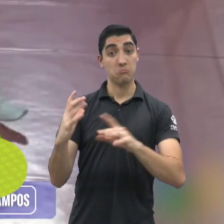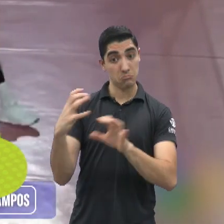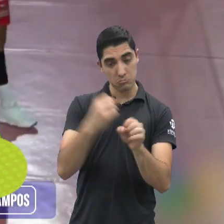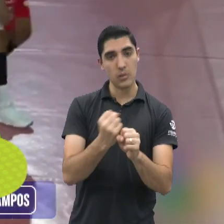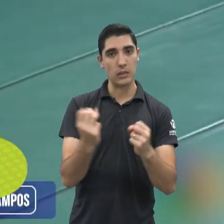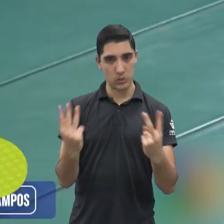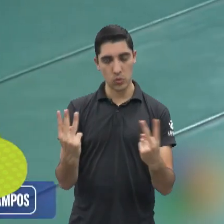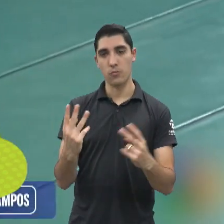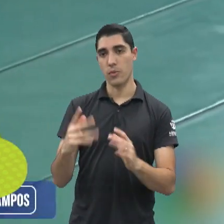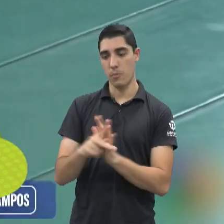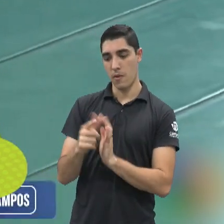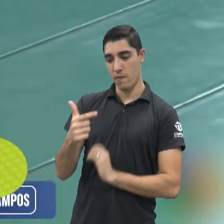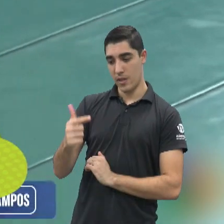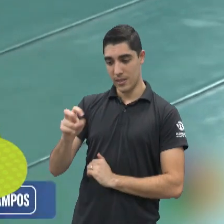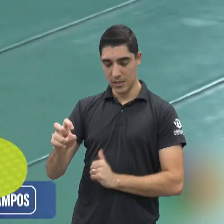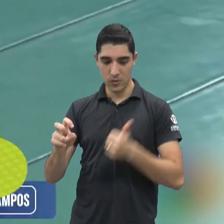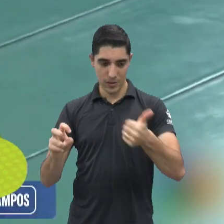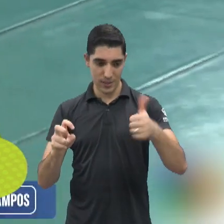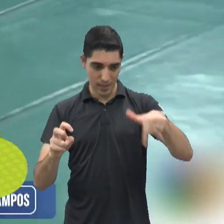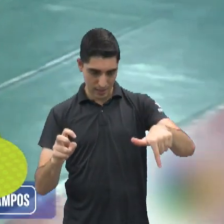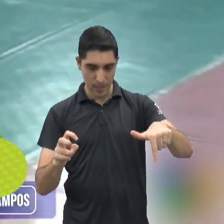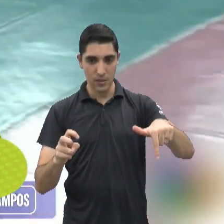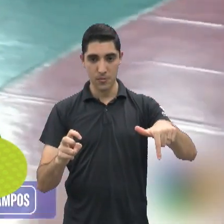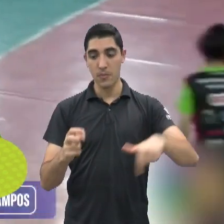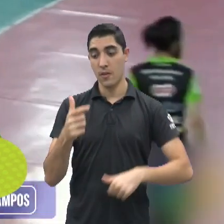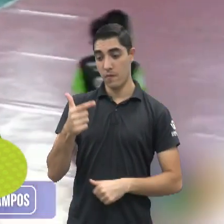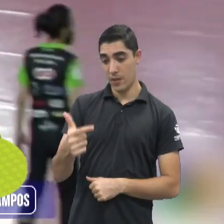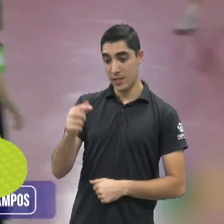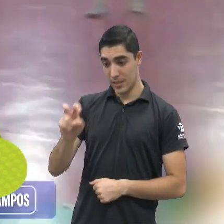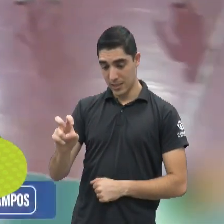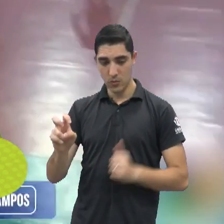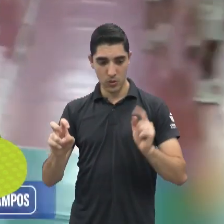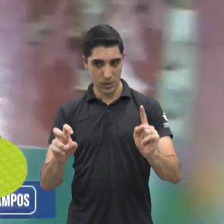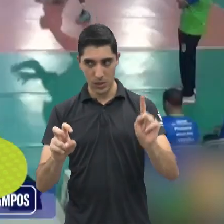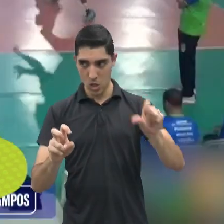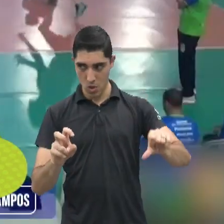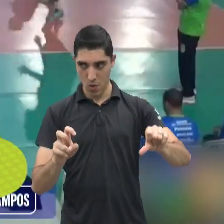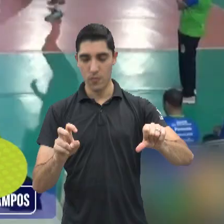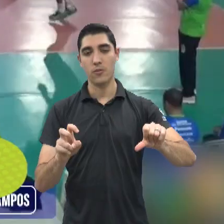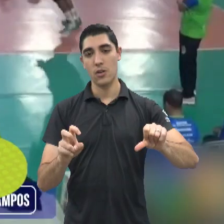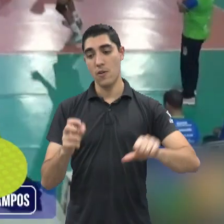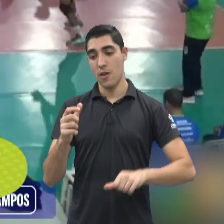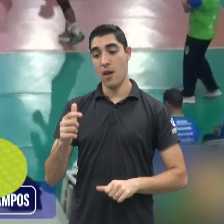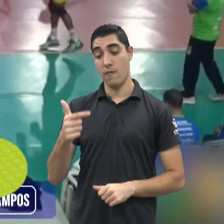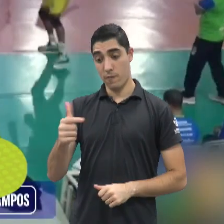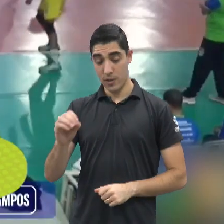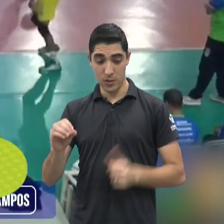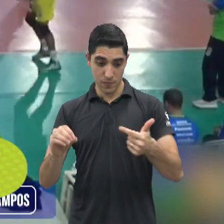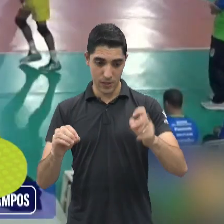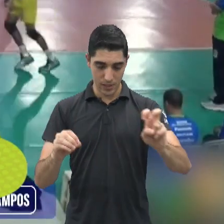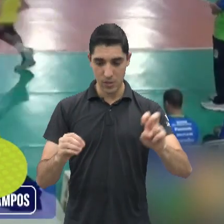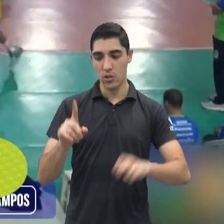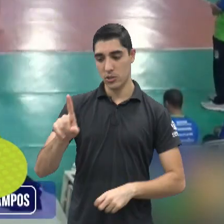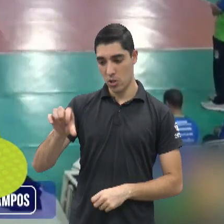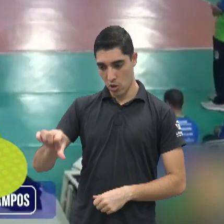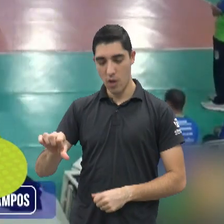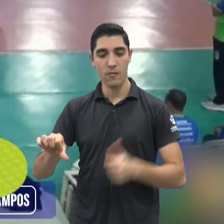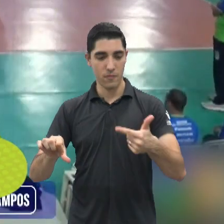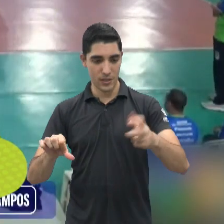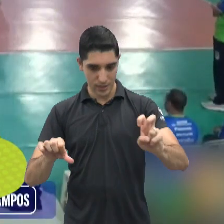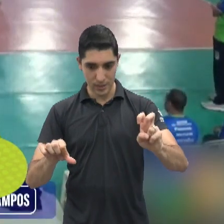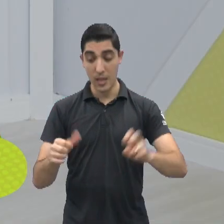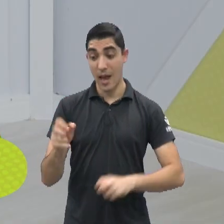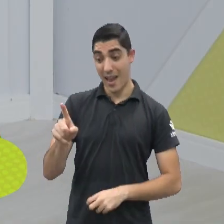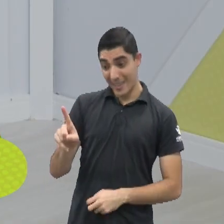com parciais de 25-17, 25-19, 20-25, 19-25 e